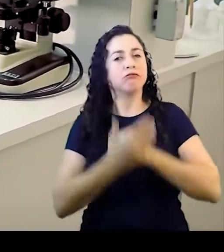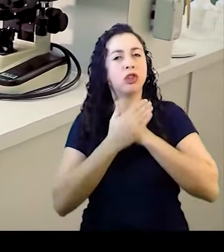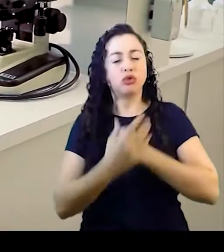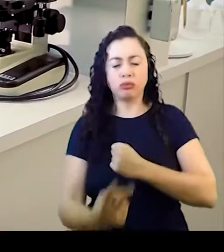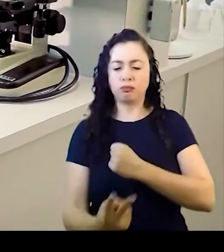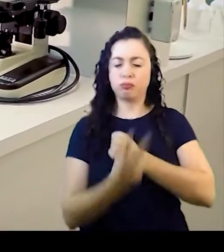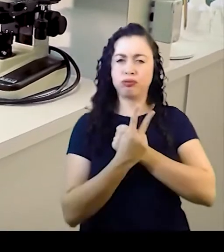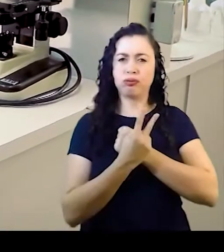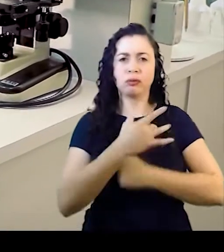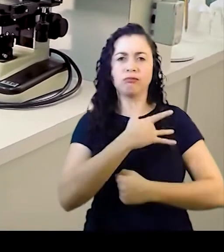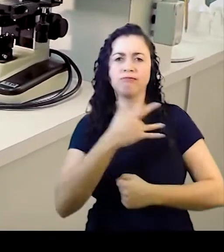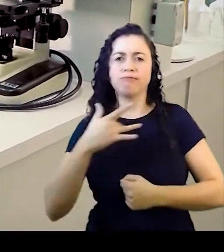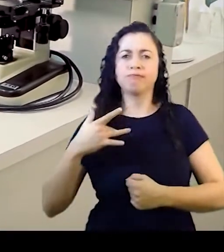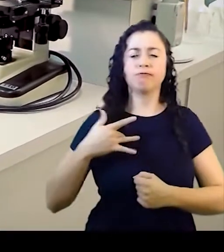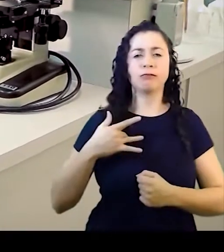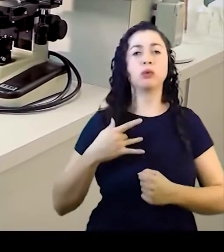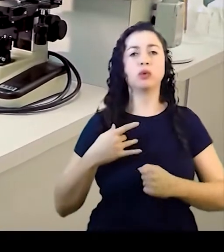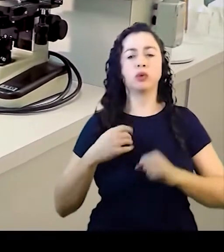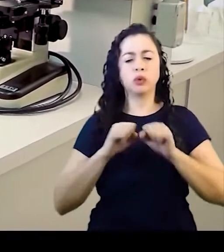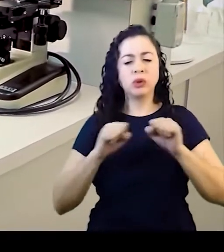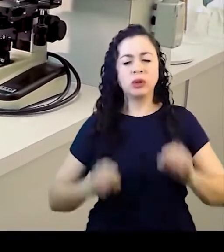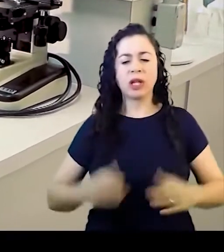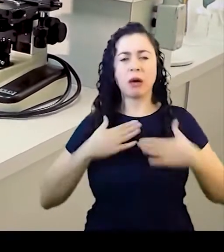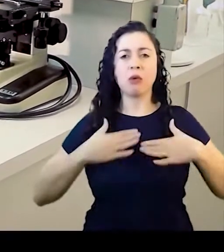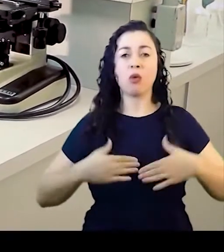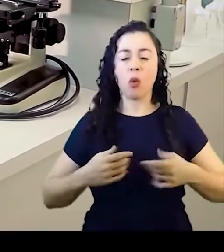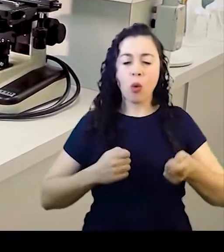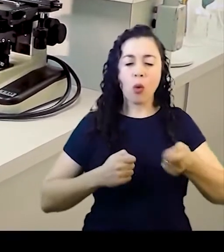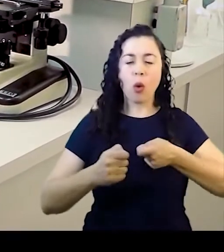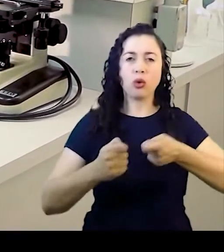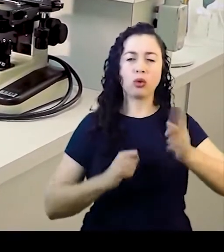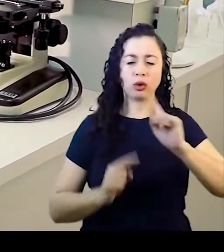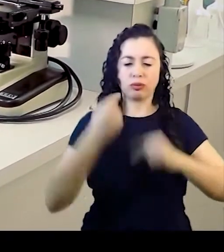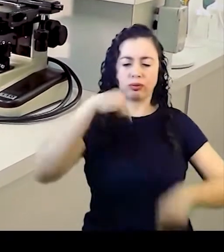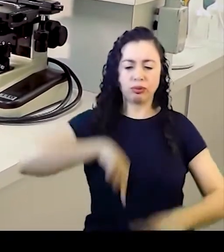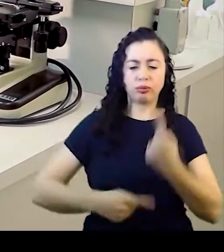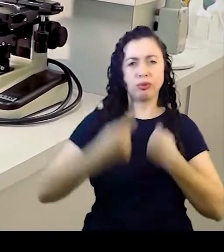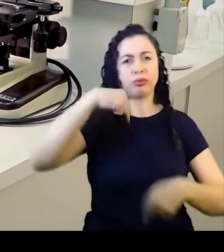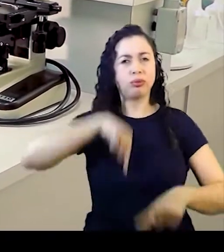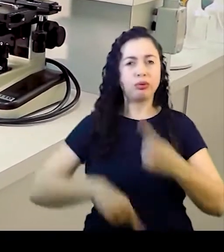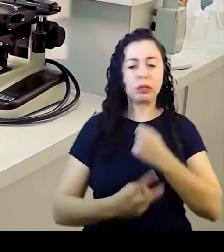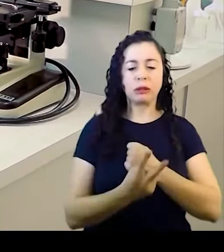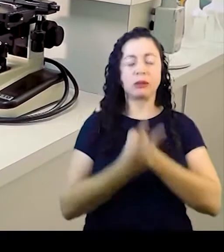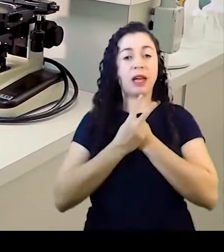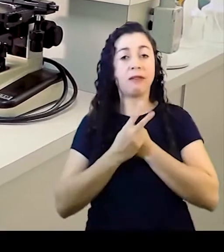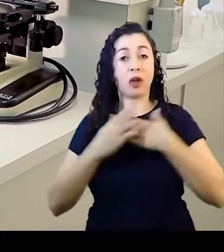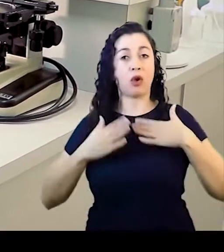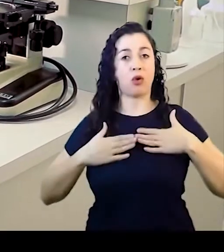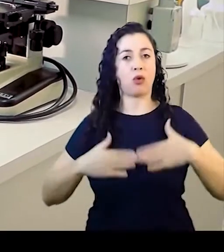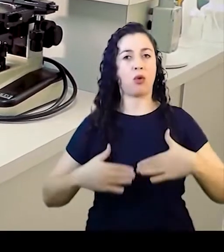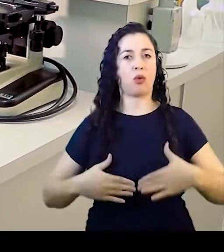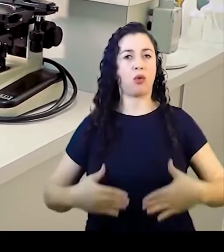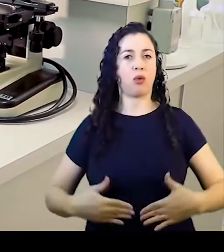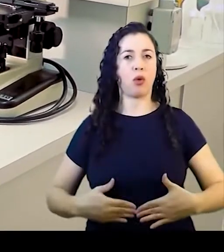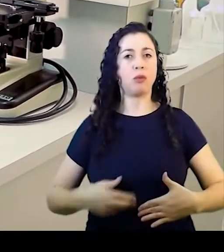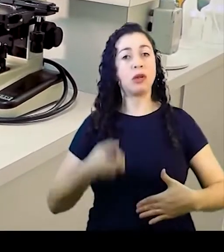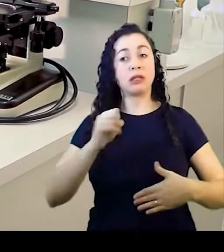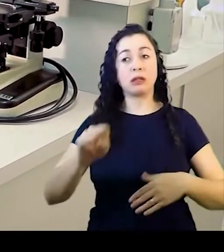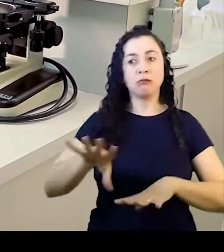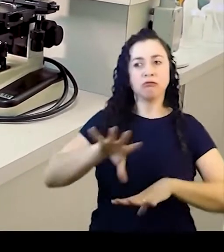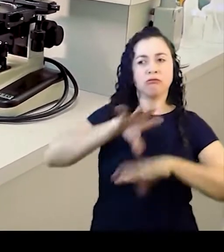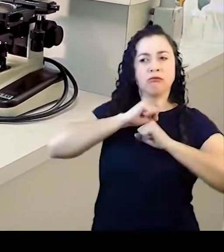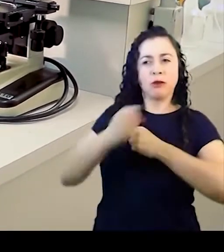sistema imunológico e para o controle desse sistema que faz a defesa do nosso organismo frente a agentes infecciosos,